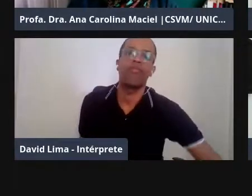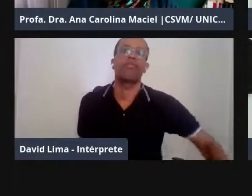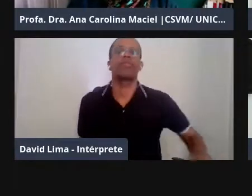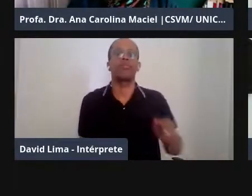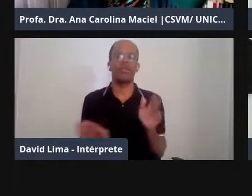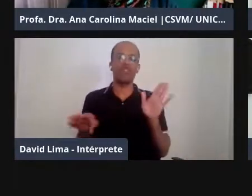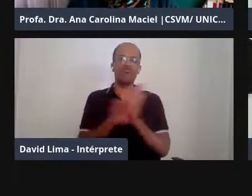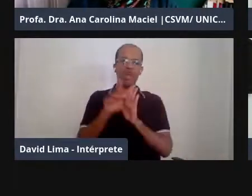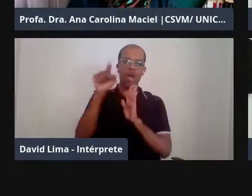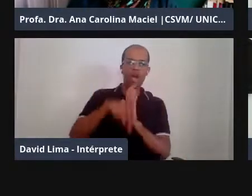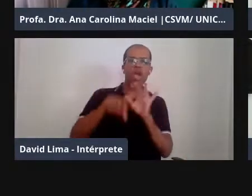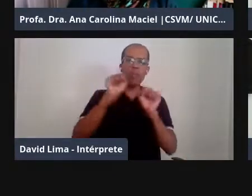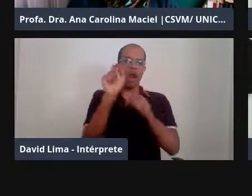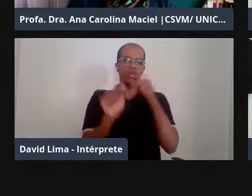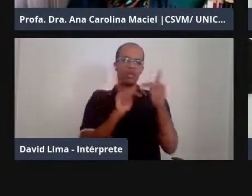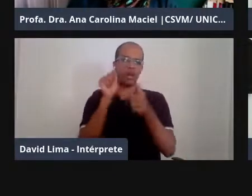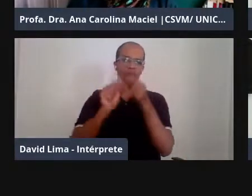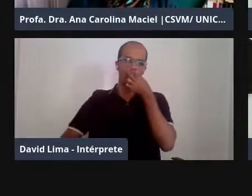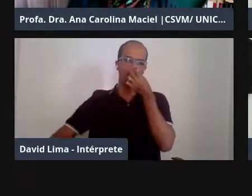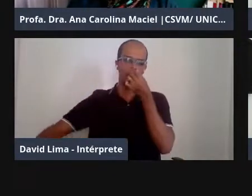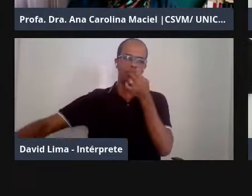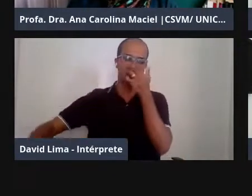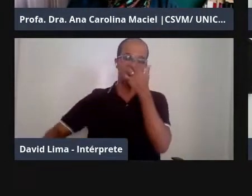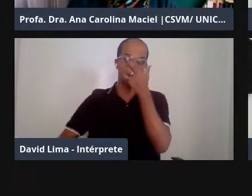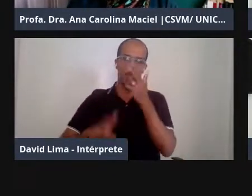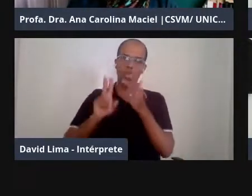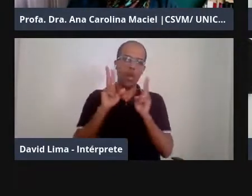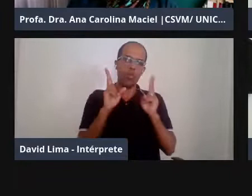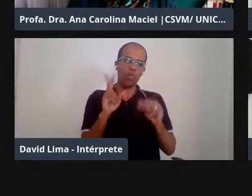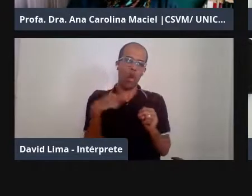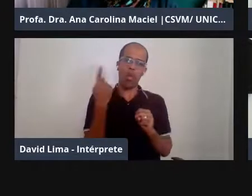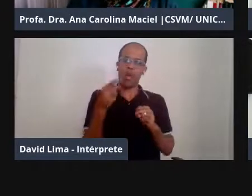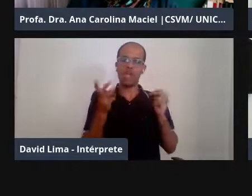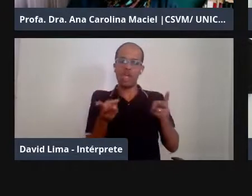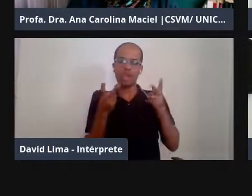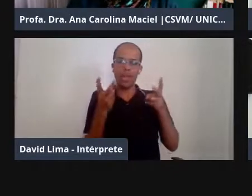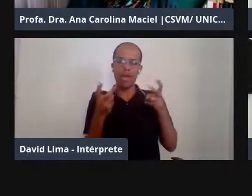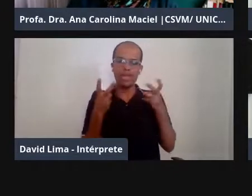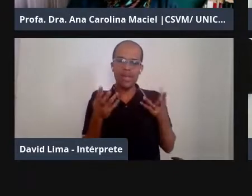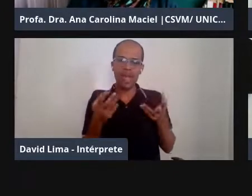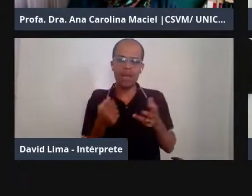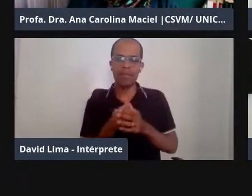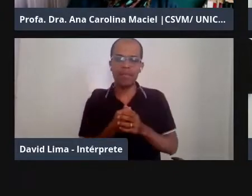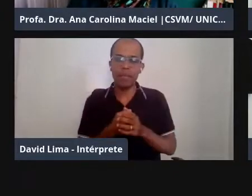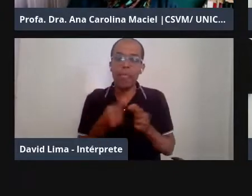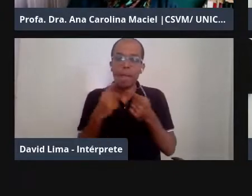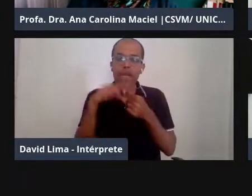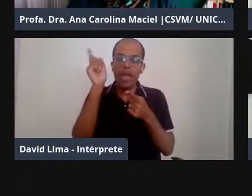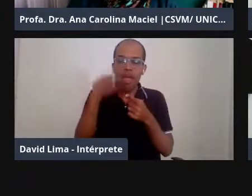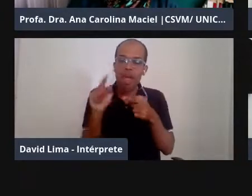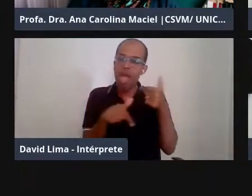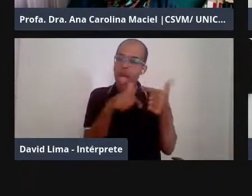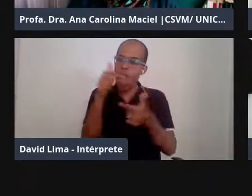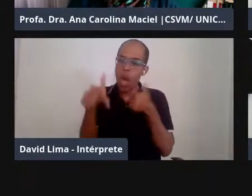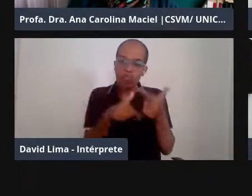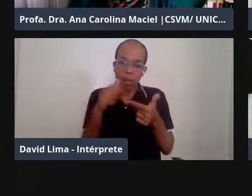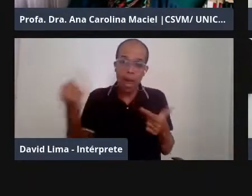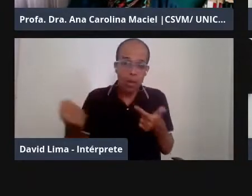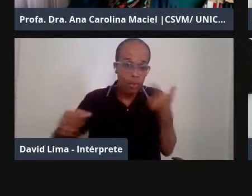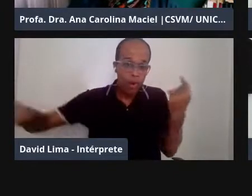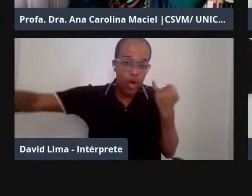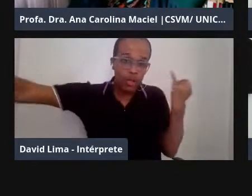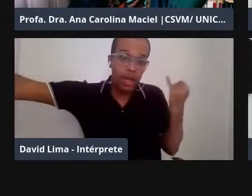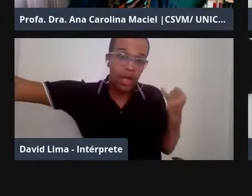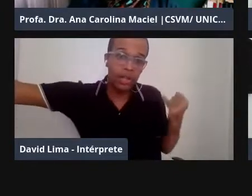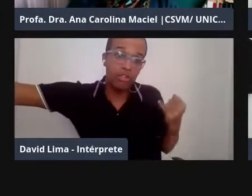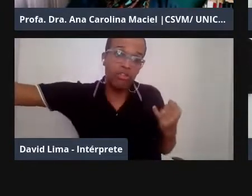seus ofícios. E não como muitas vezes nós vemos, e sem querer depreciar, porque é uma atividade extremamente relevante, mas